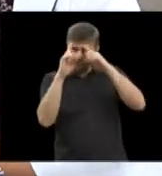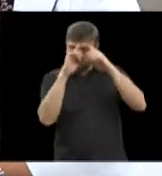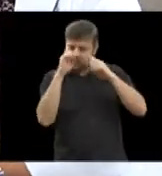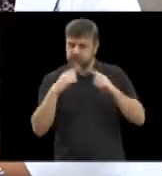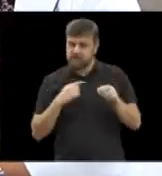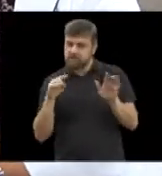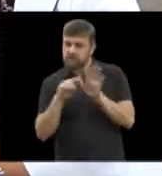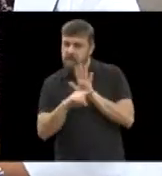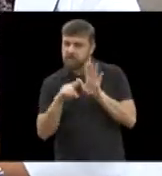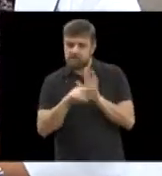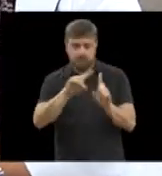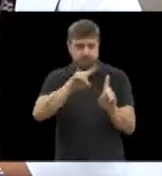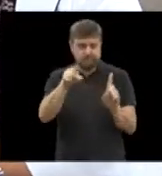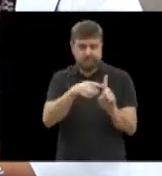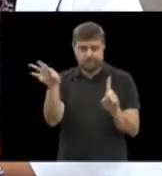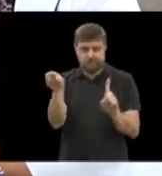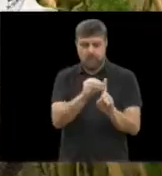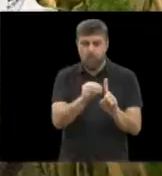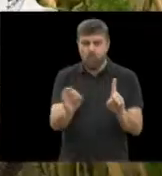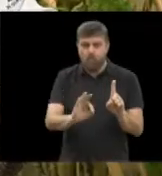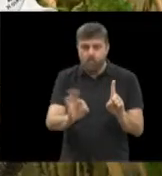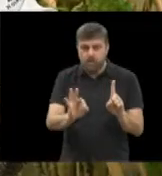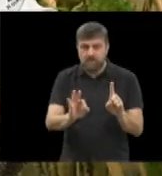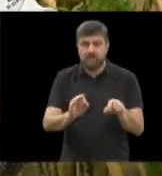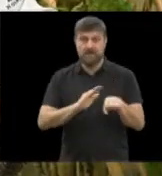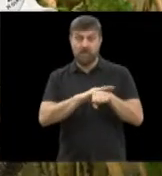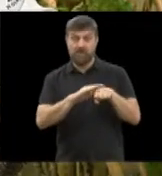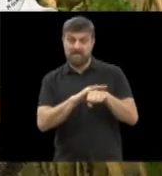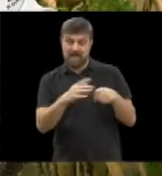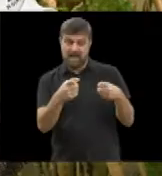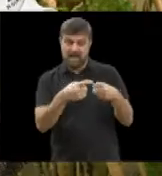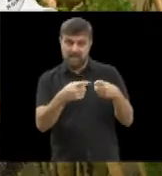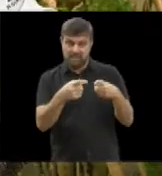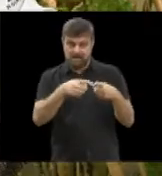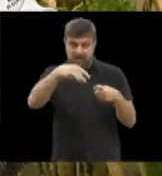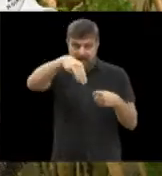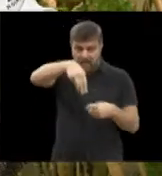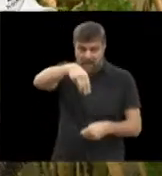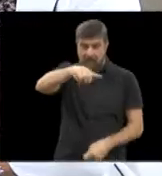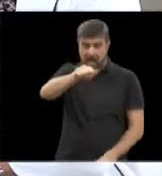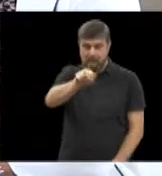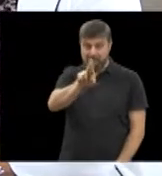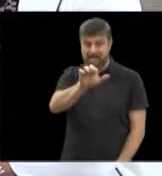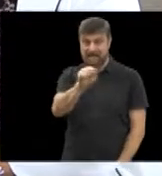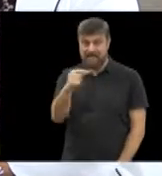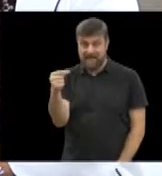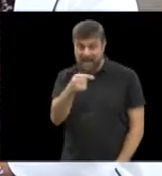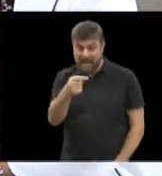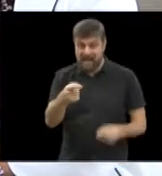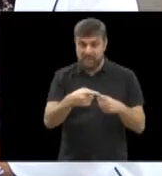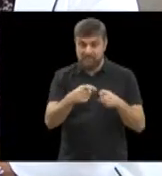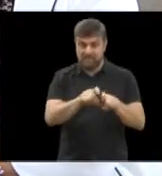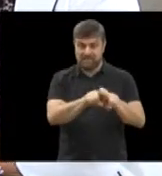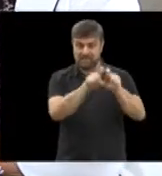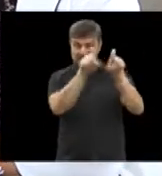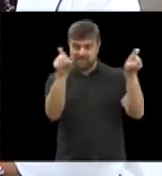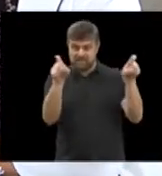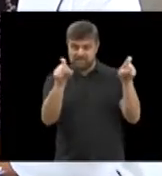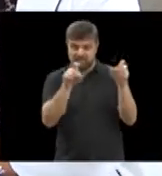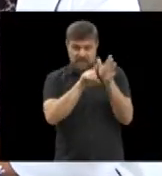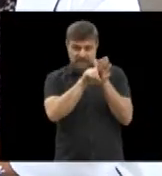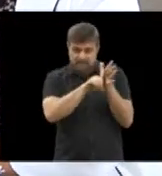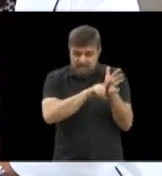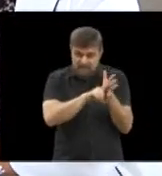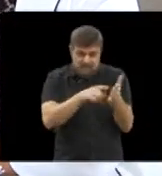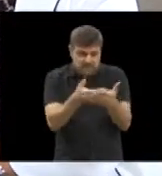sobre infertilidade, nós procuramos a doutora Maria Cristina Santoro Biasotti, que é ginecologista e especialista